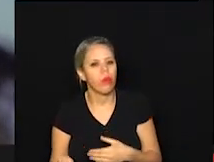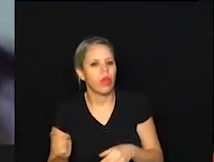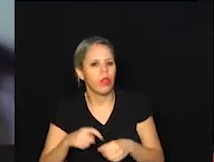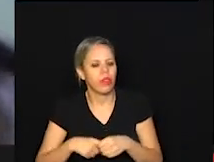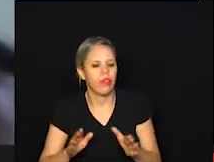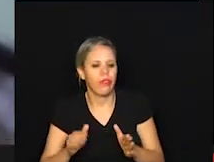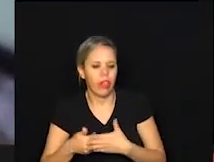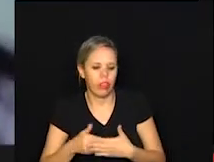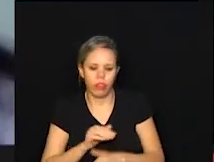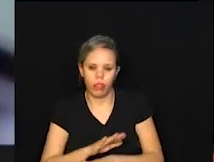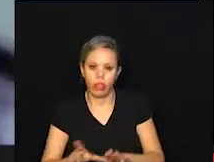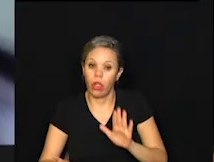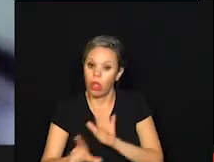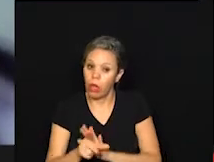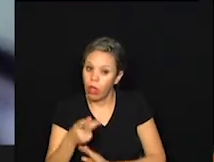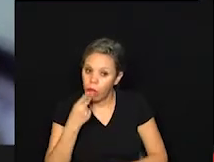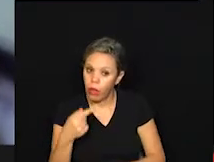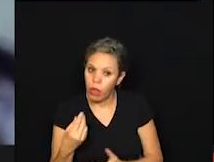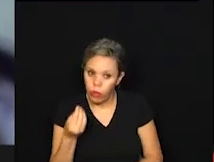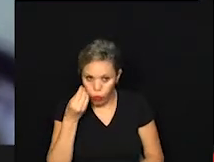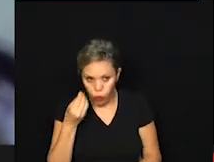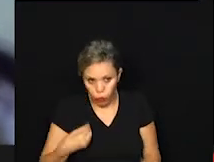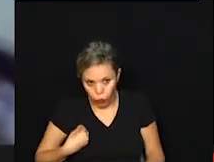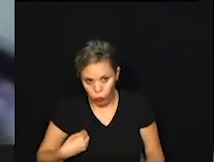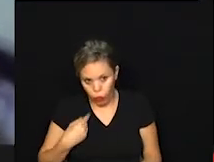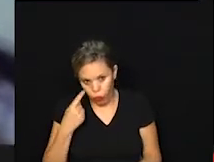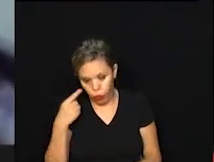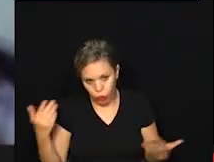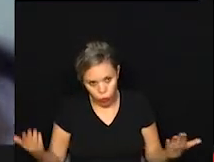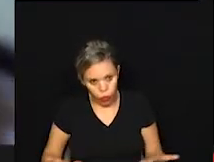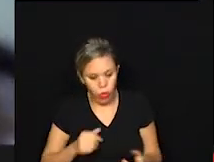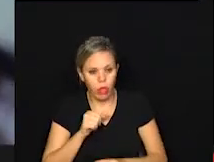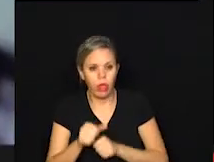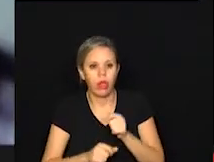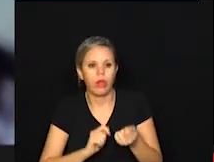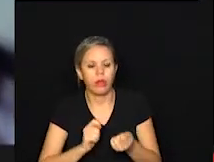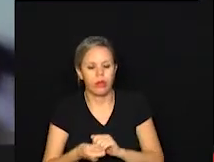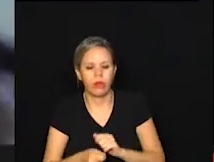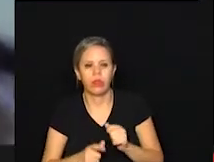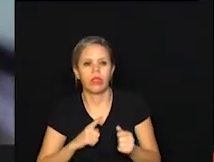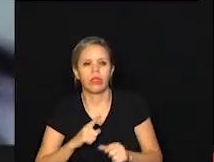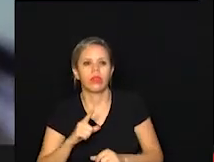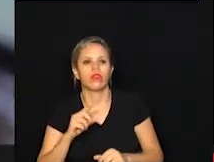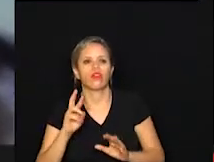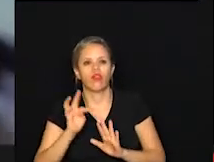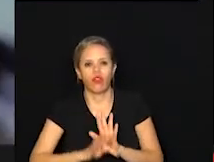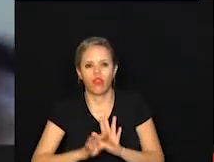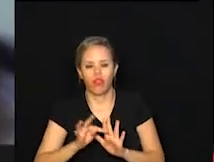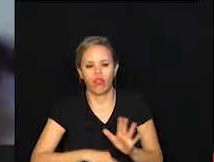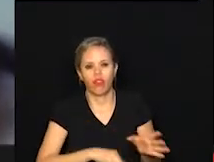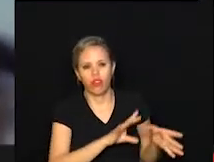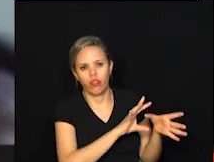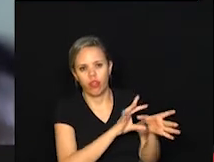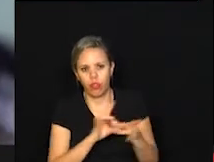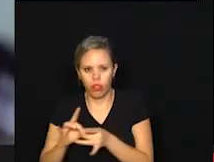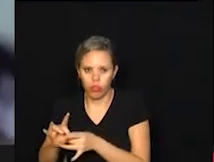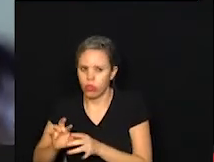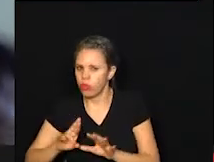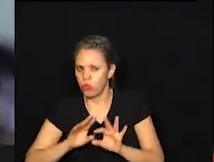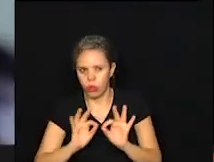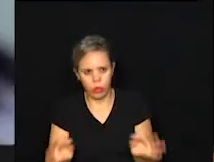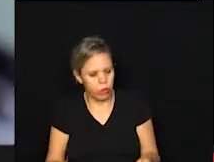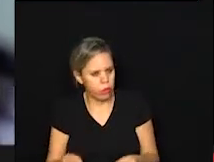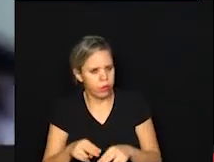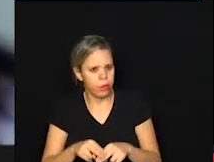Quando falamos de uma lei, como estamos vendo agora, para que ela possa ser alterada, existe todo um contexto, todo um trâmite e que não é simples.